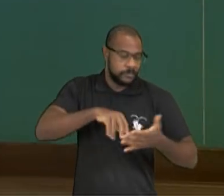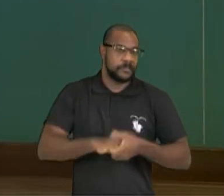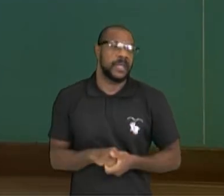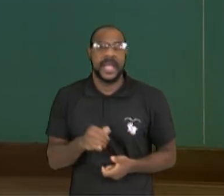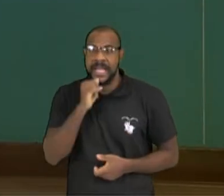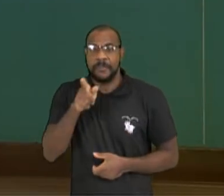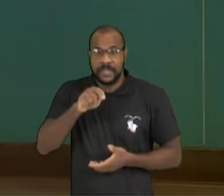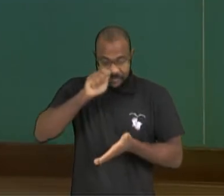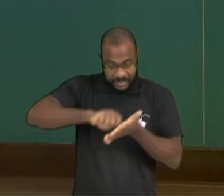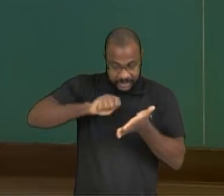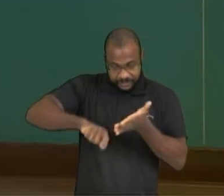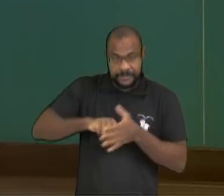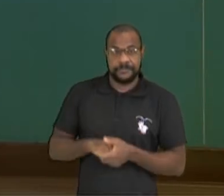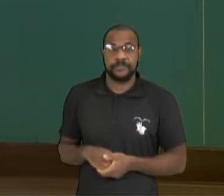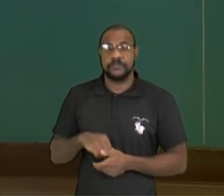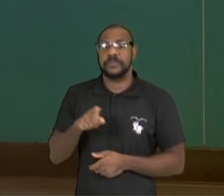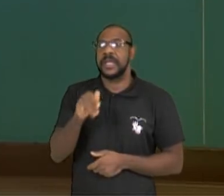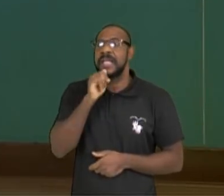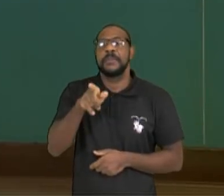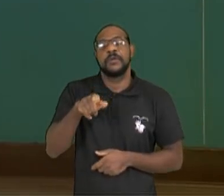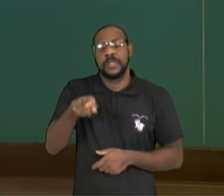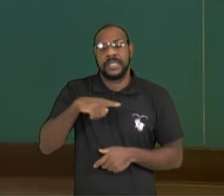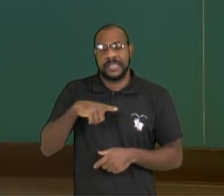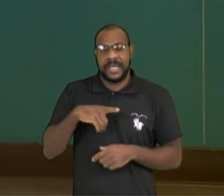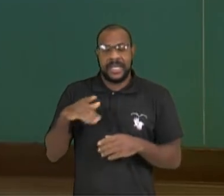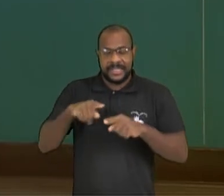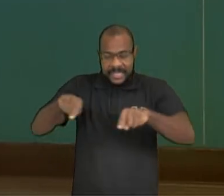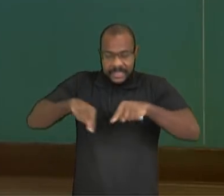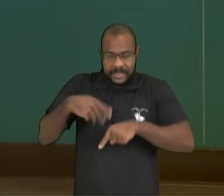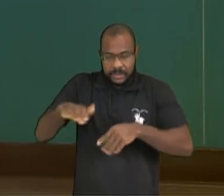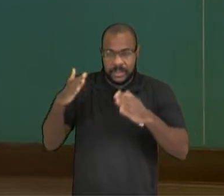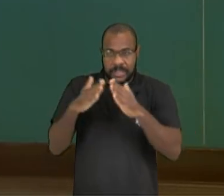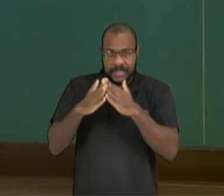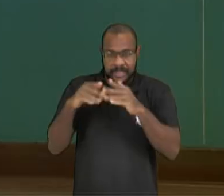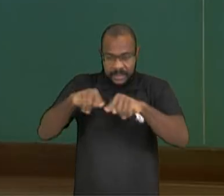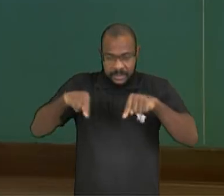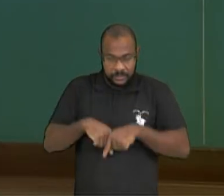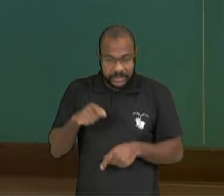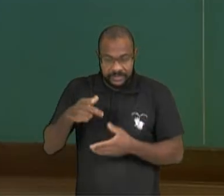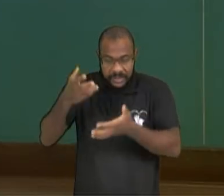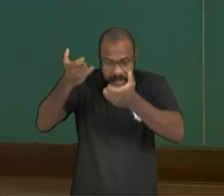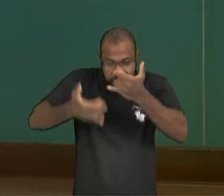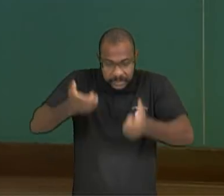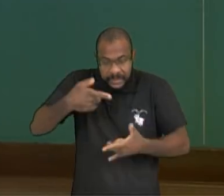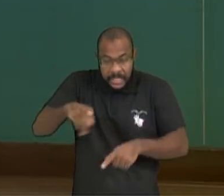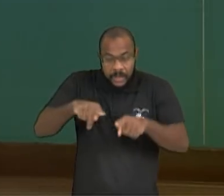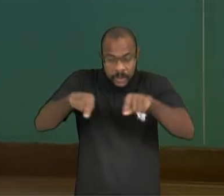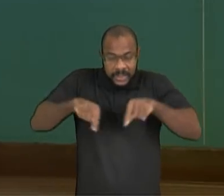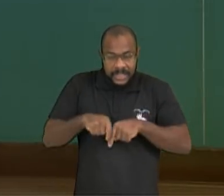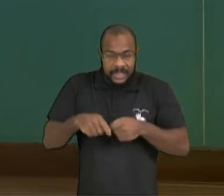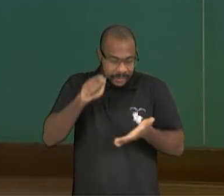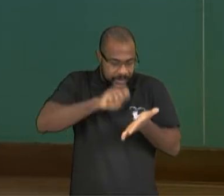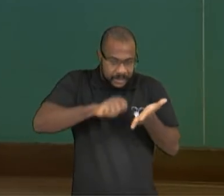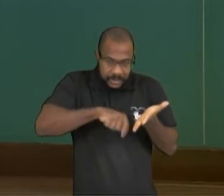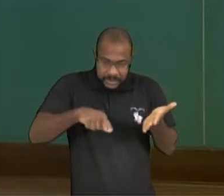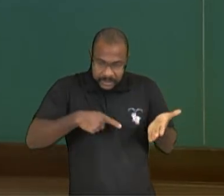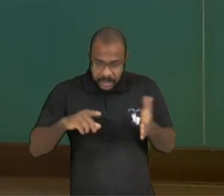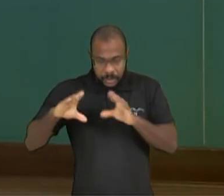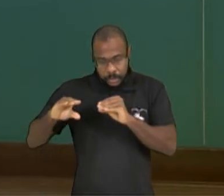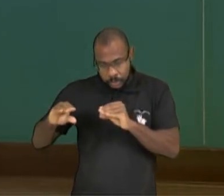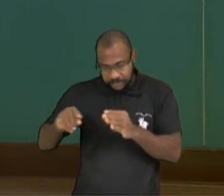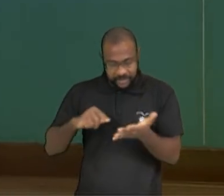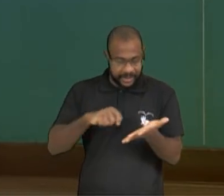Por exemplo, você está na sala da sua casa. Então você vai descrever a sua sala. Aqui tem